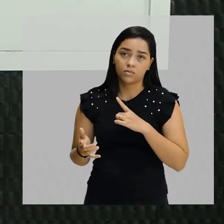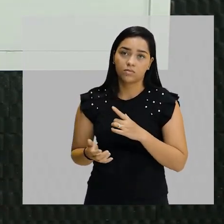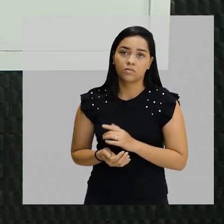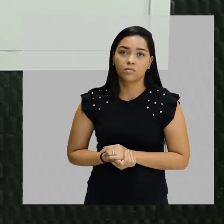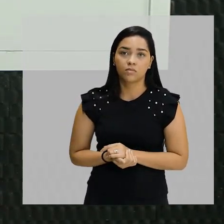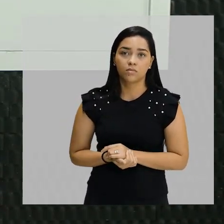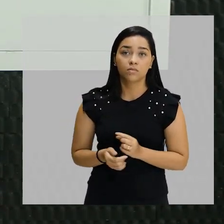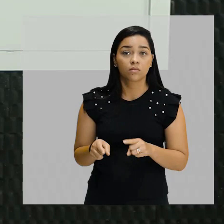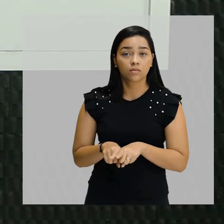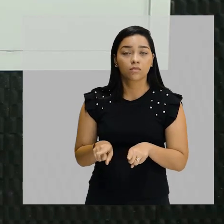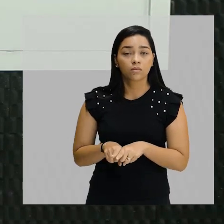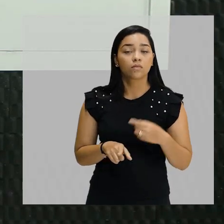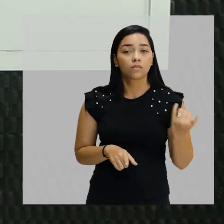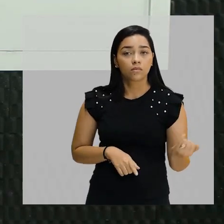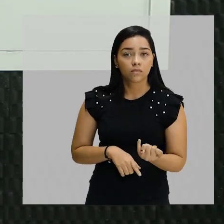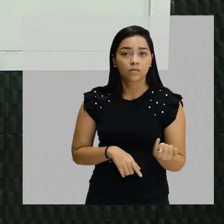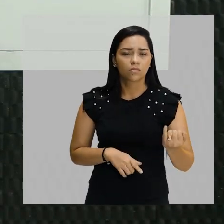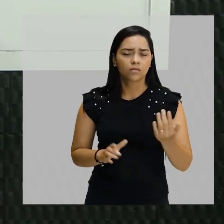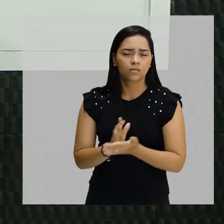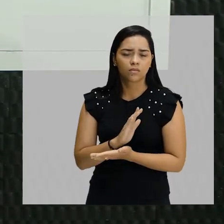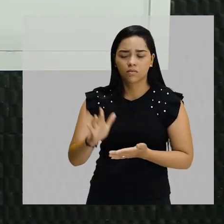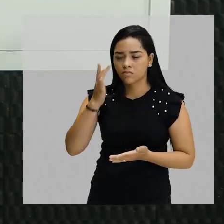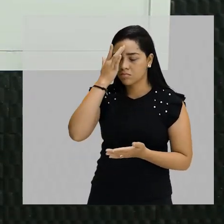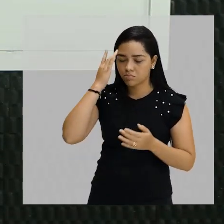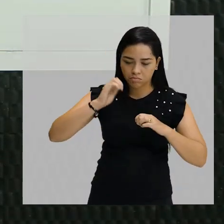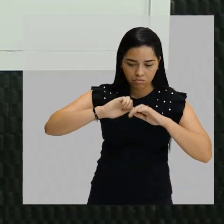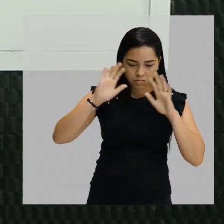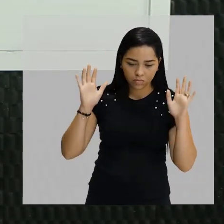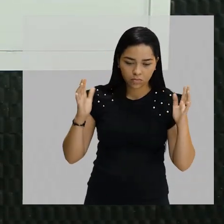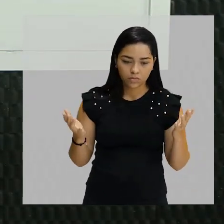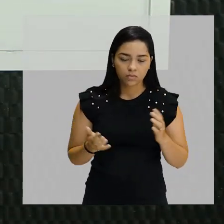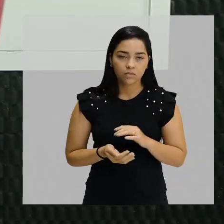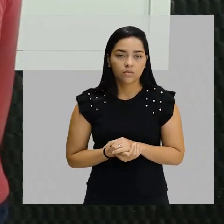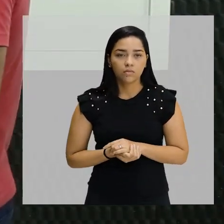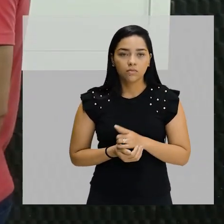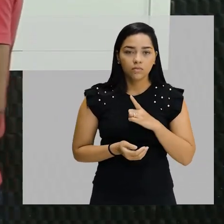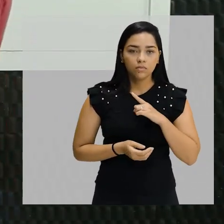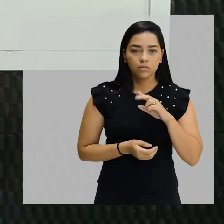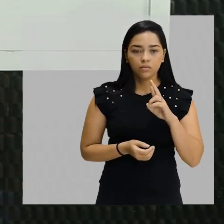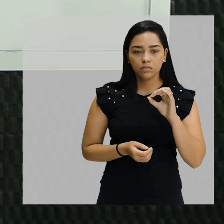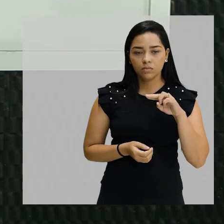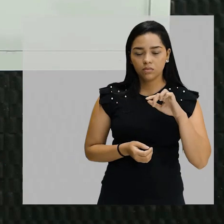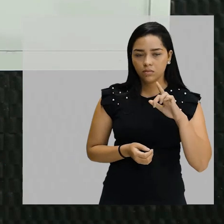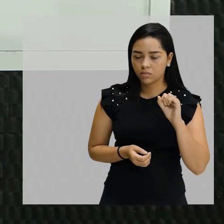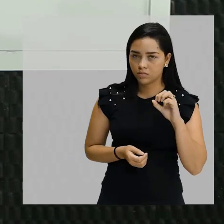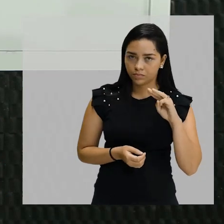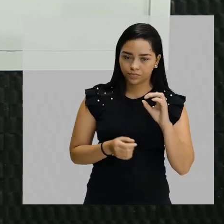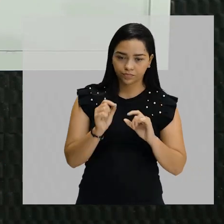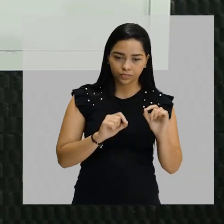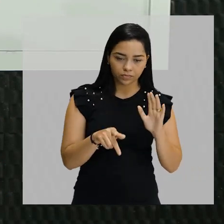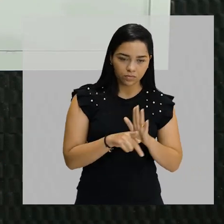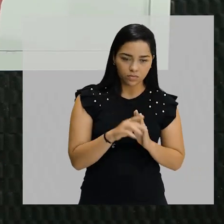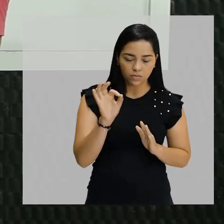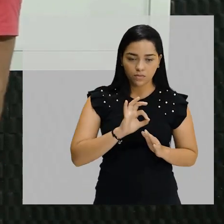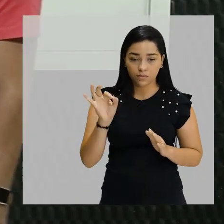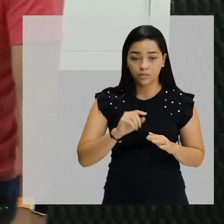uma coisa importante que muita gente não esclarece o racionalismo ele não deixa de usar os dados